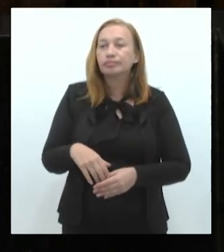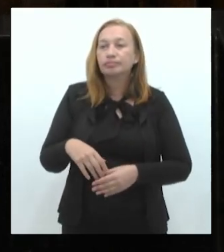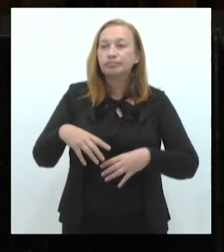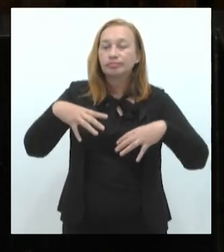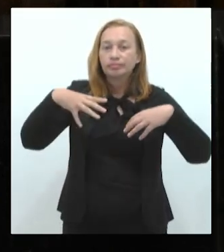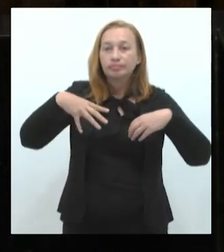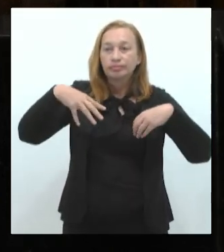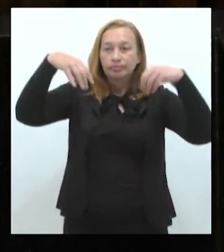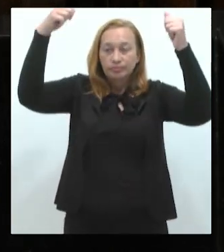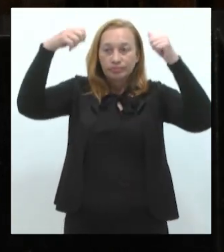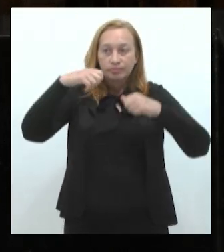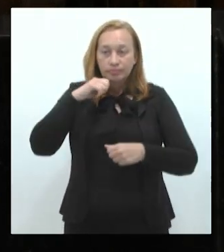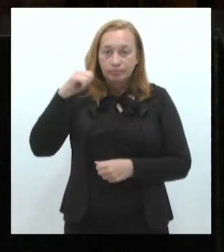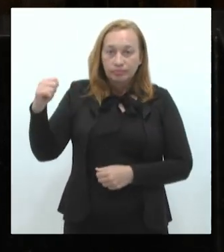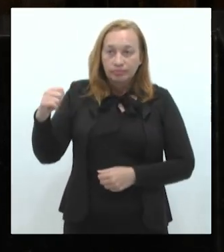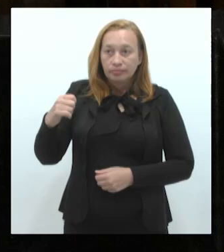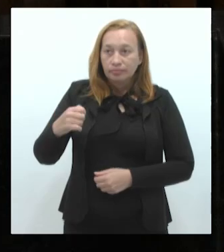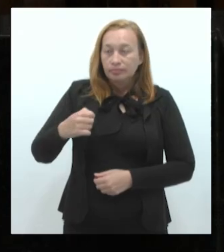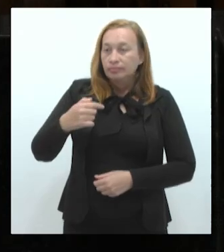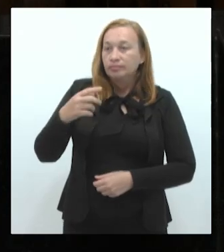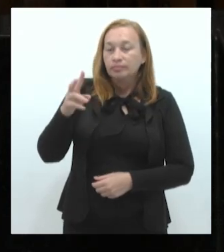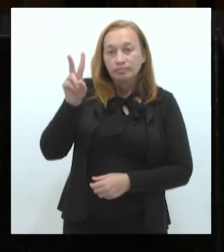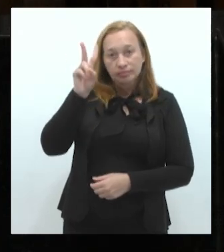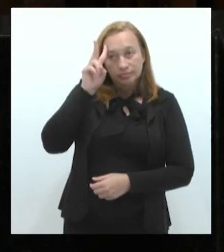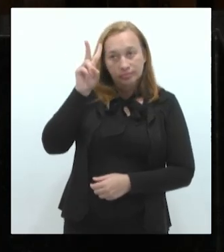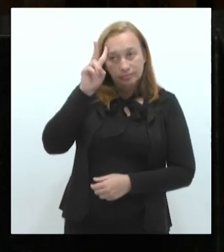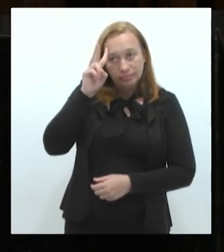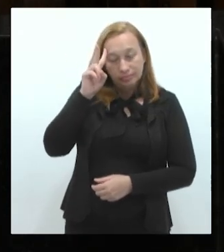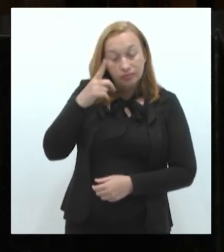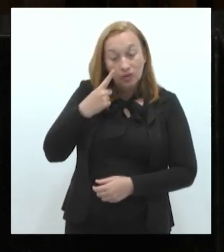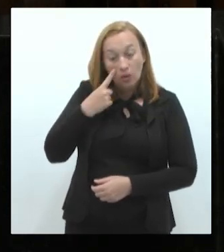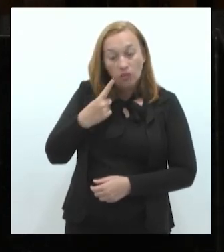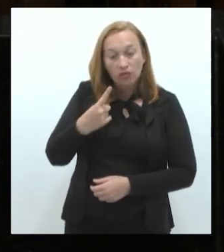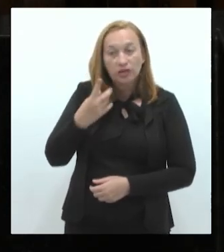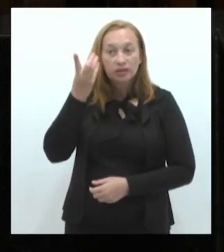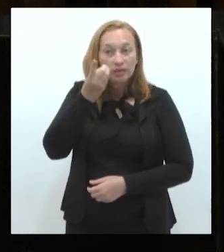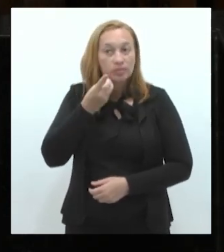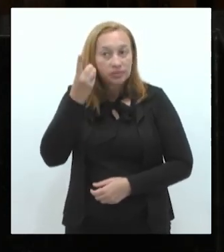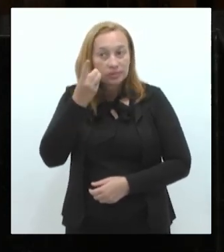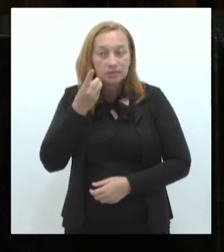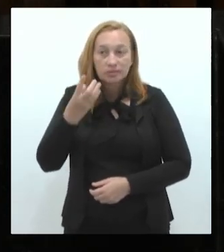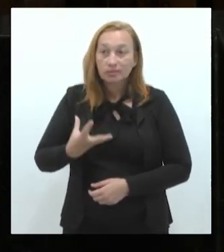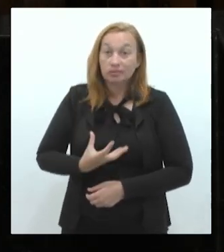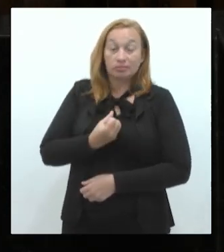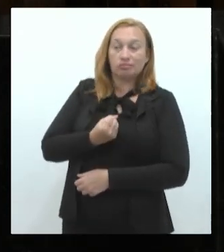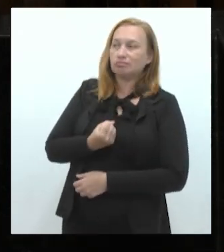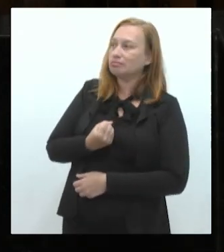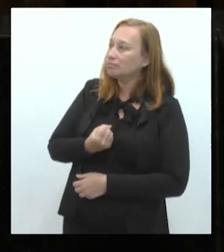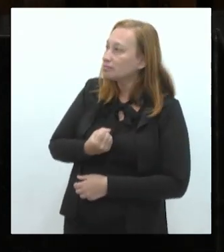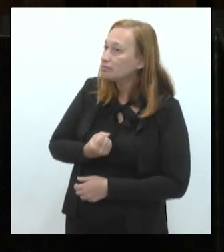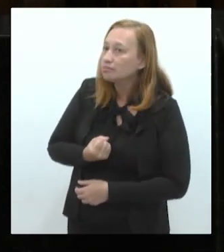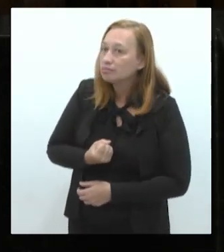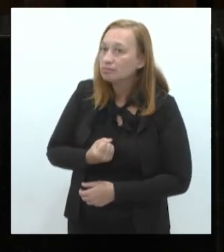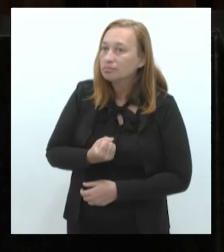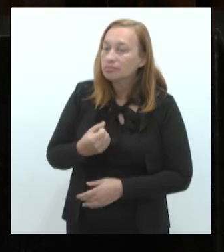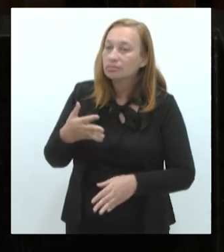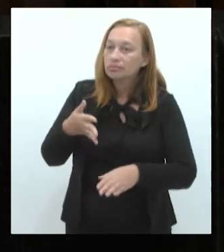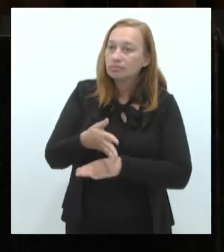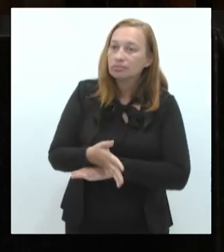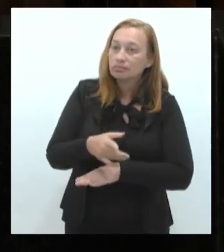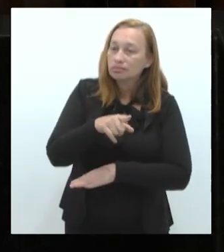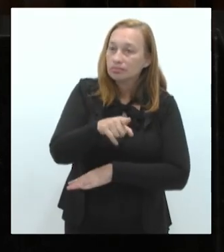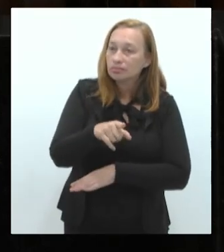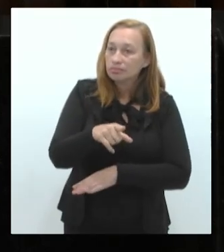Tiradentes na segunda-feira. E eu vi muito deputado se surpreender. Chegamos lá